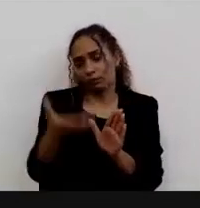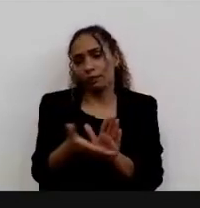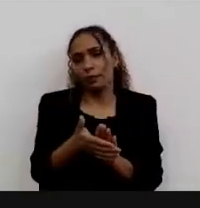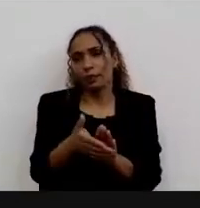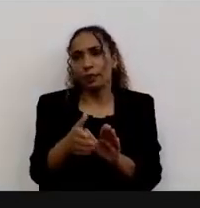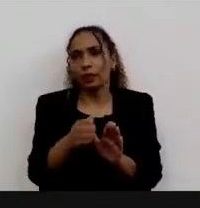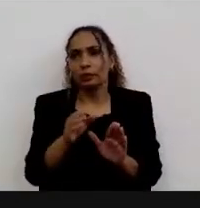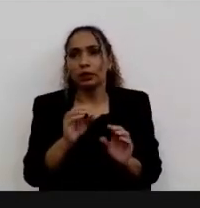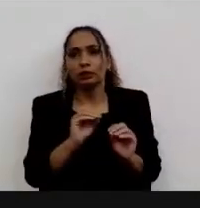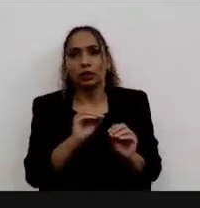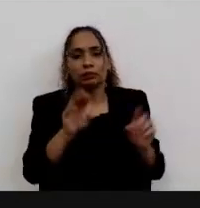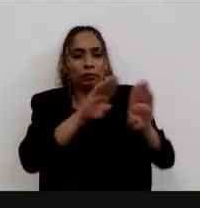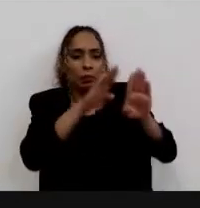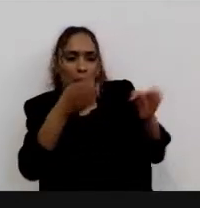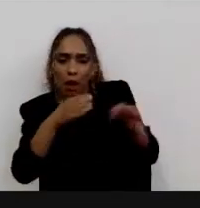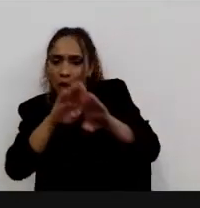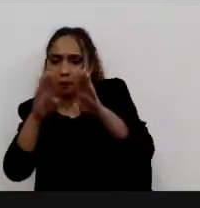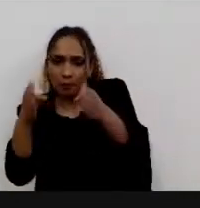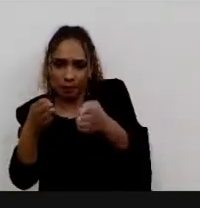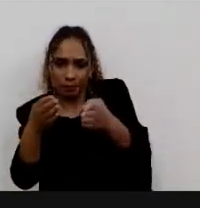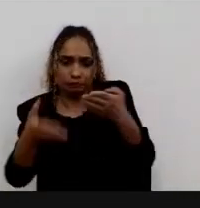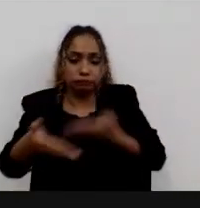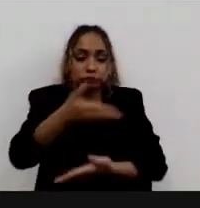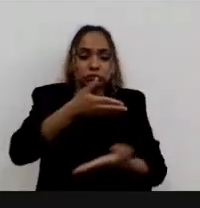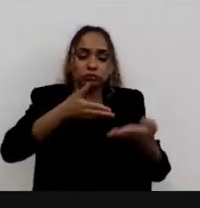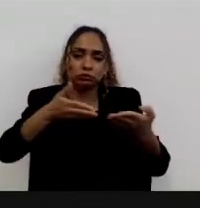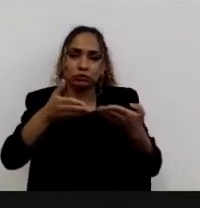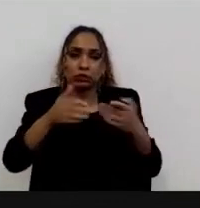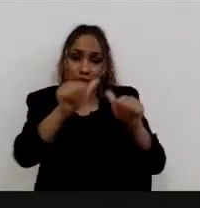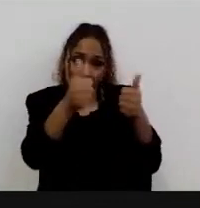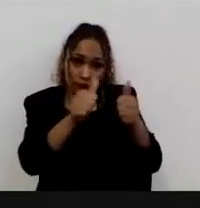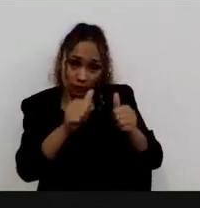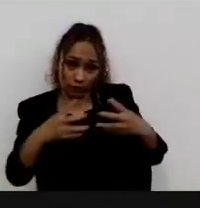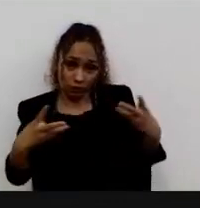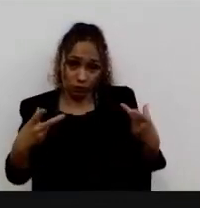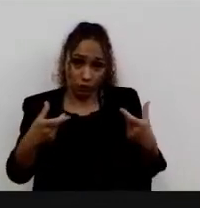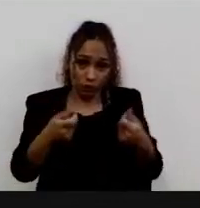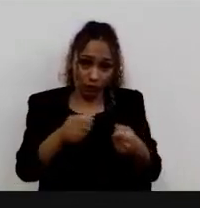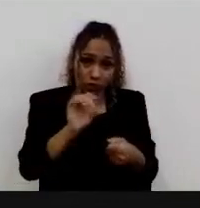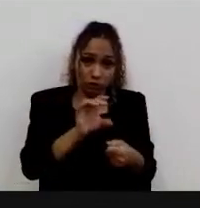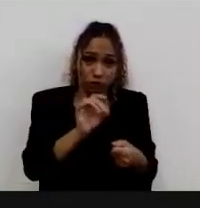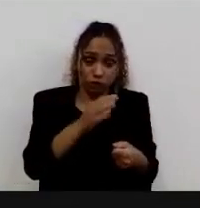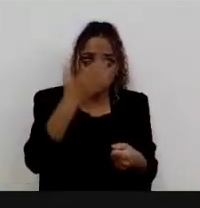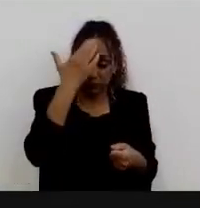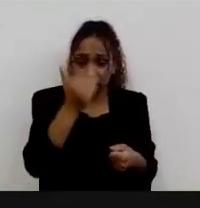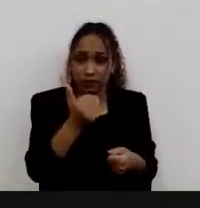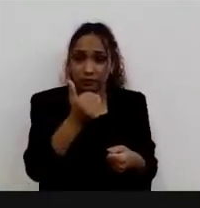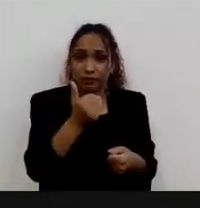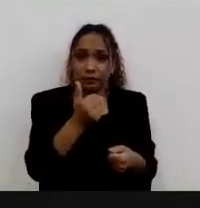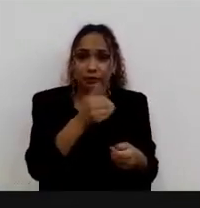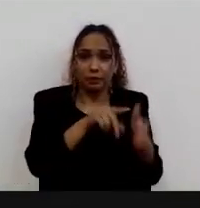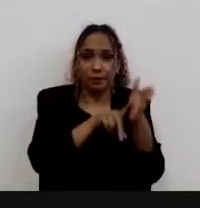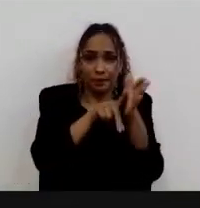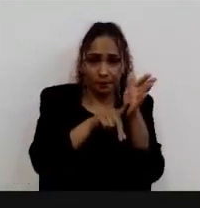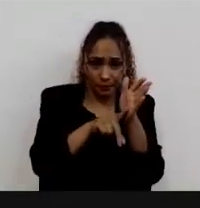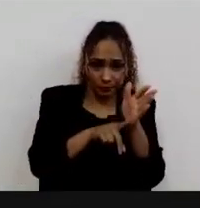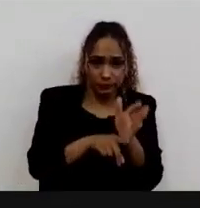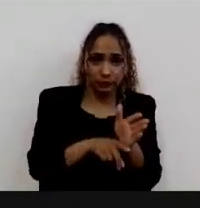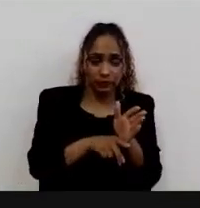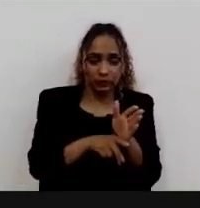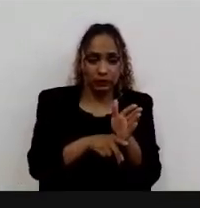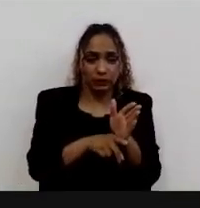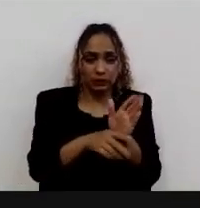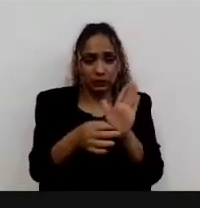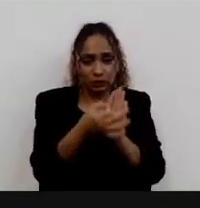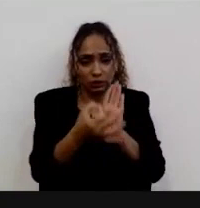Além de envolver mais gabinetes também nessa avaliação de qualidade, porque só com essa avaliação é que a gente vai saber mesmo se a pesquisa, né, se as